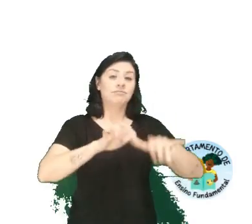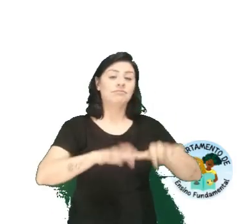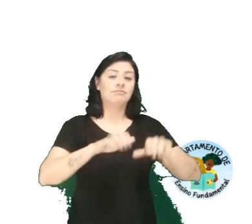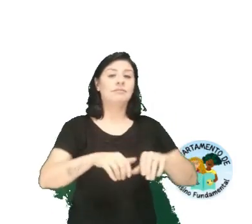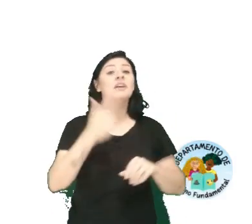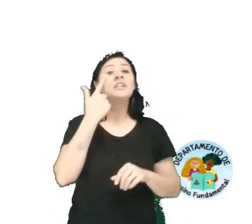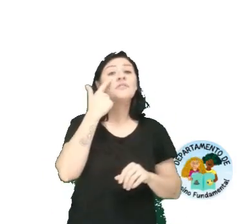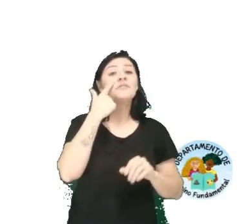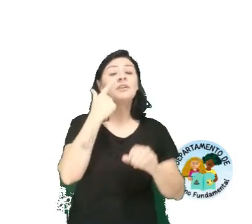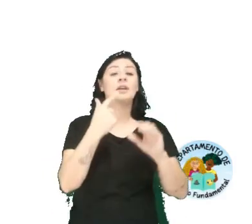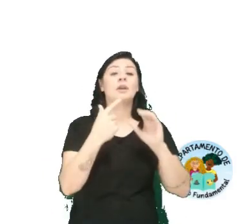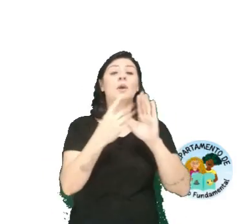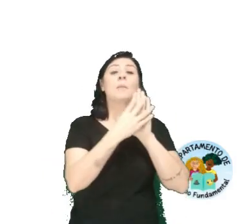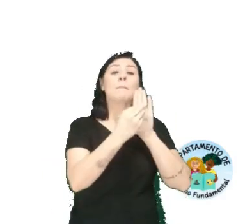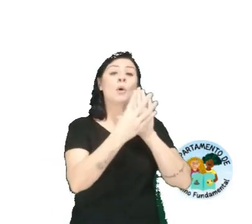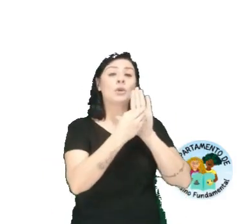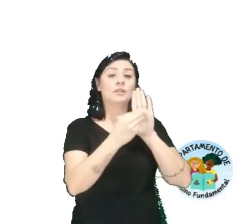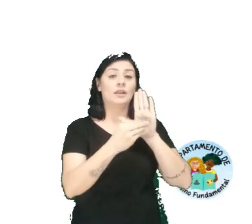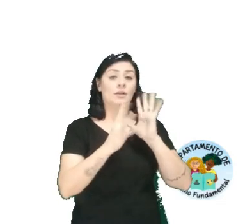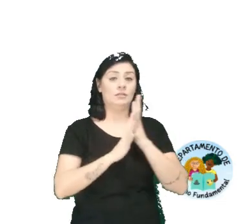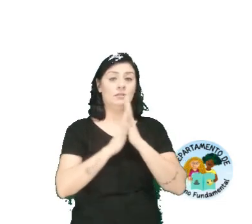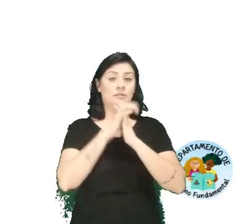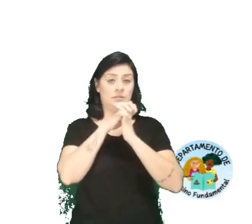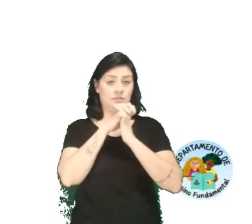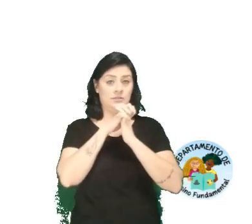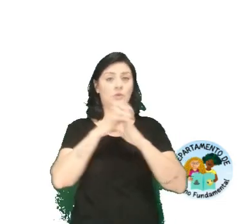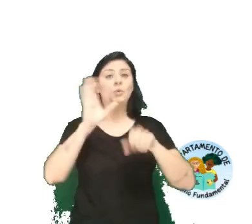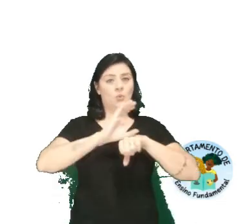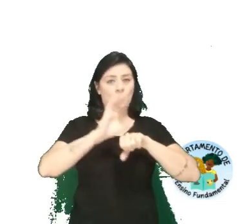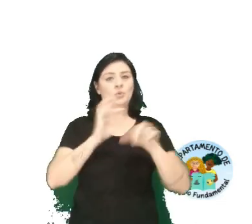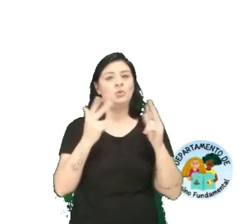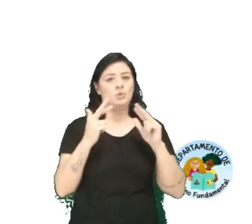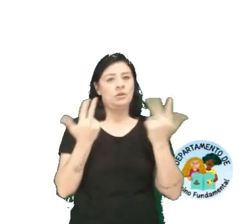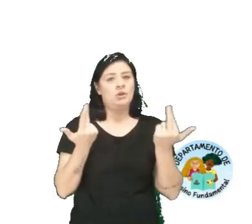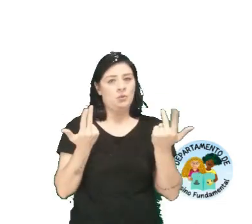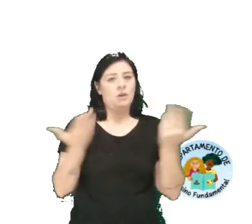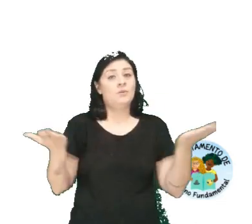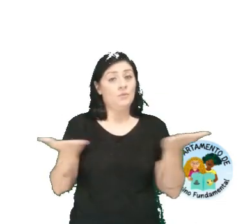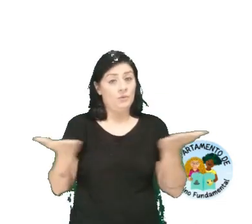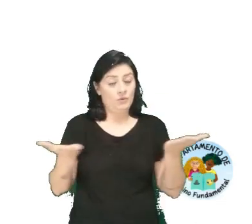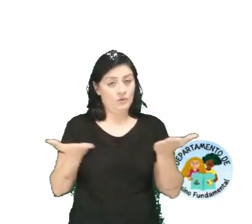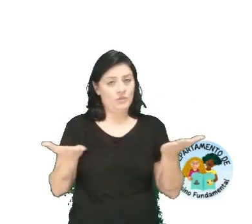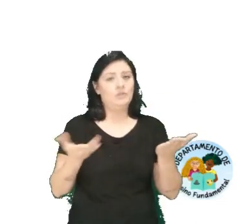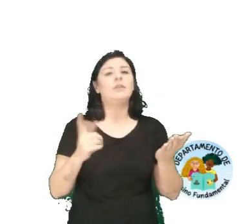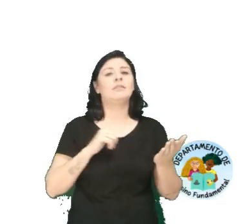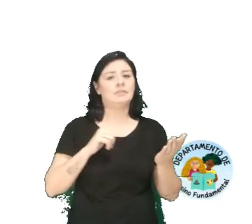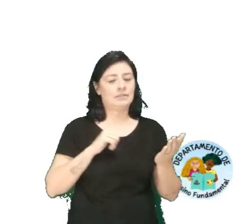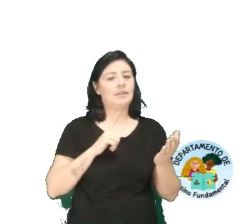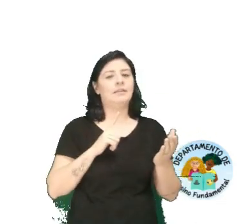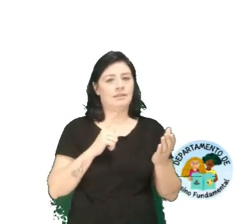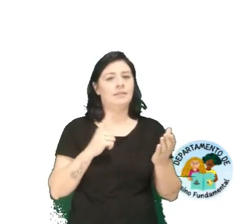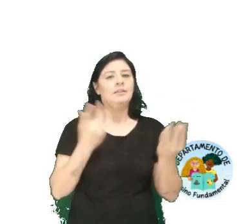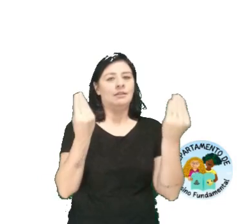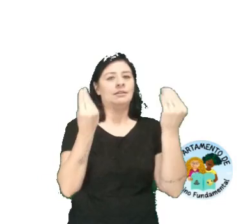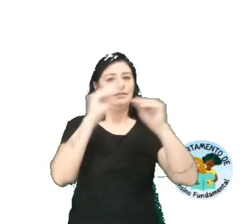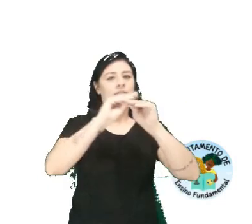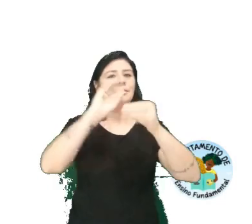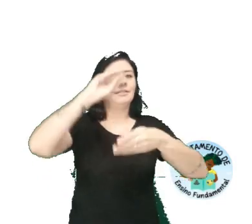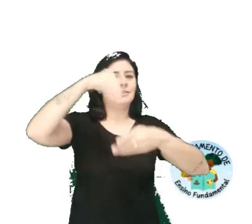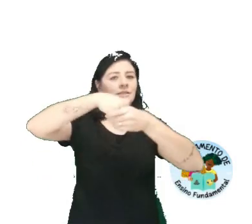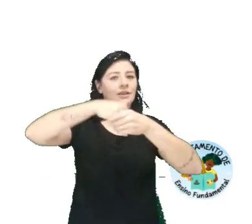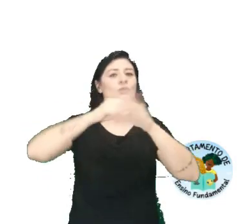Então, vocês vão entrar lá no Class e vão ver esse modelo que a gente apresentou na formação de hoje disponível para vocês. Né? Vocês vão escolher um